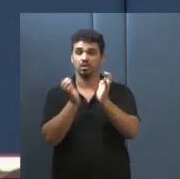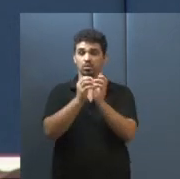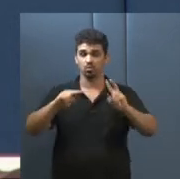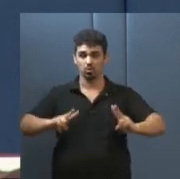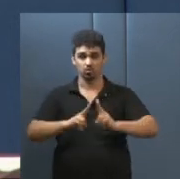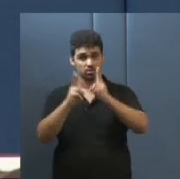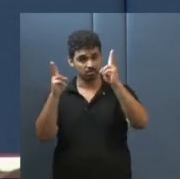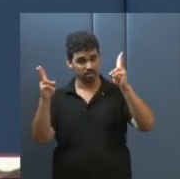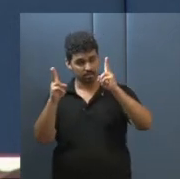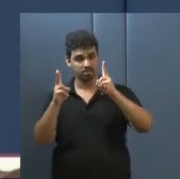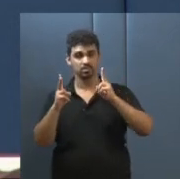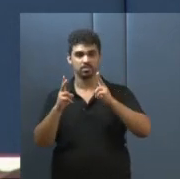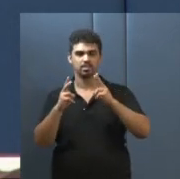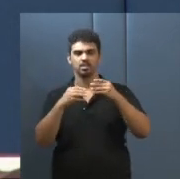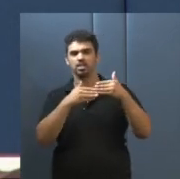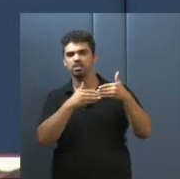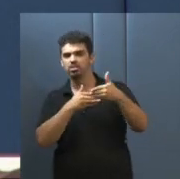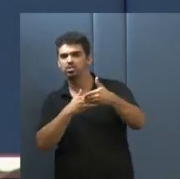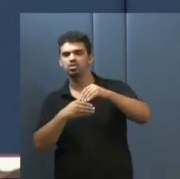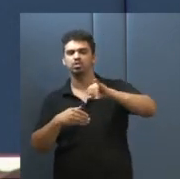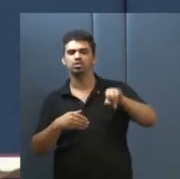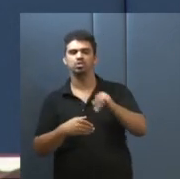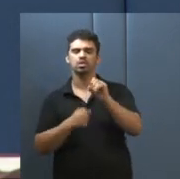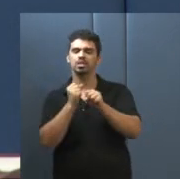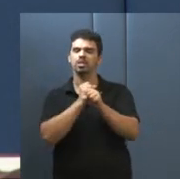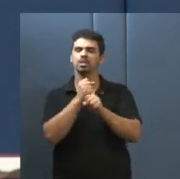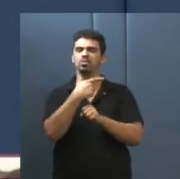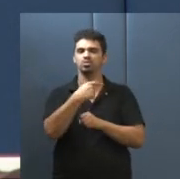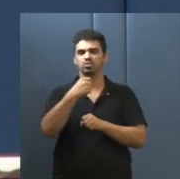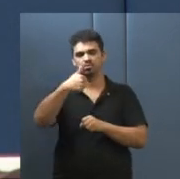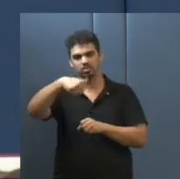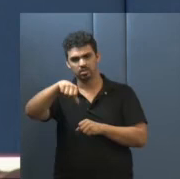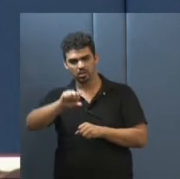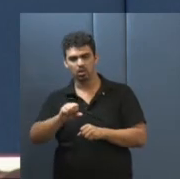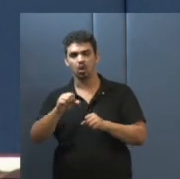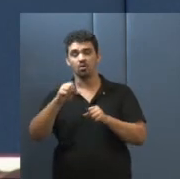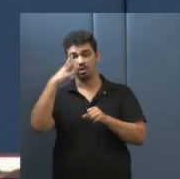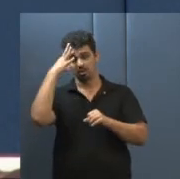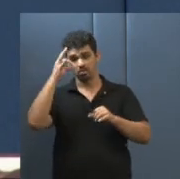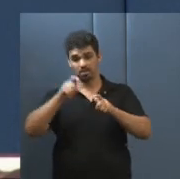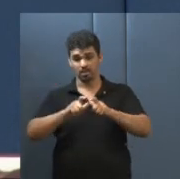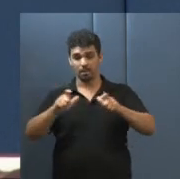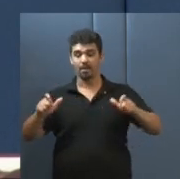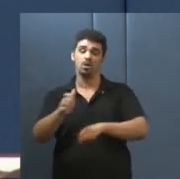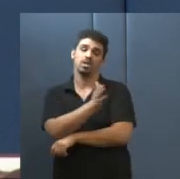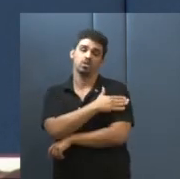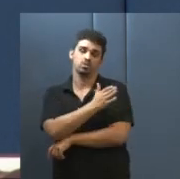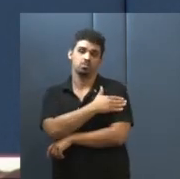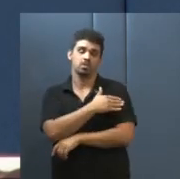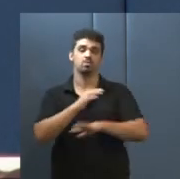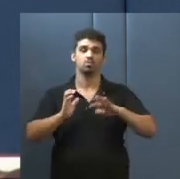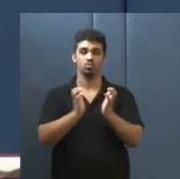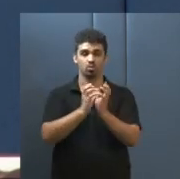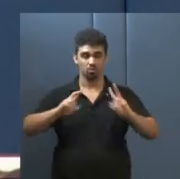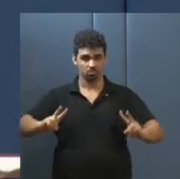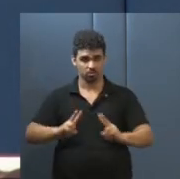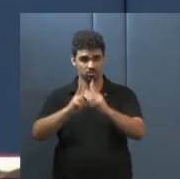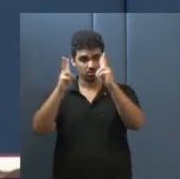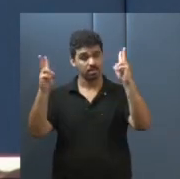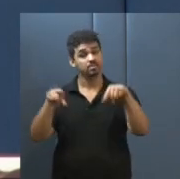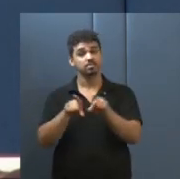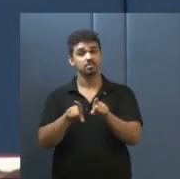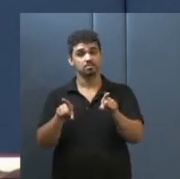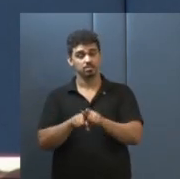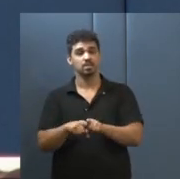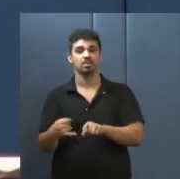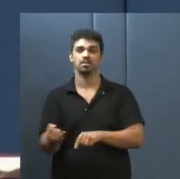e desde janeiro de 2019 é compreensão da maioria dos membros do Clube de Paris que também